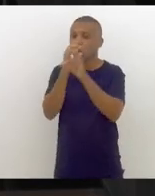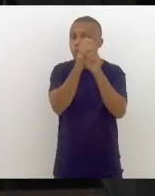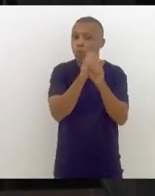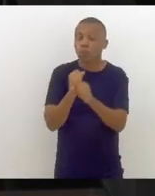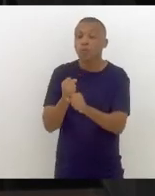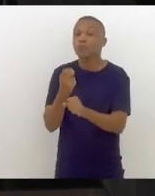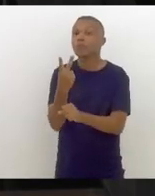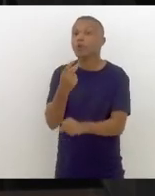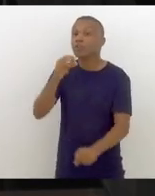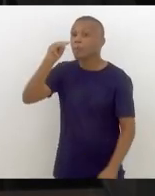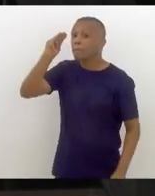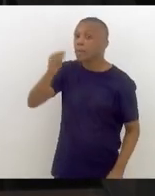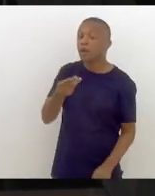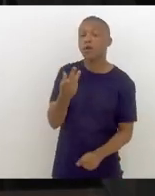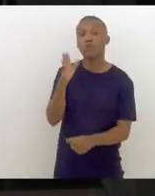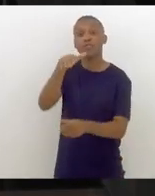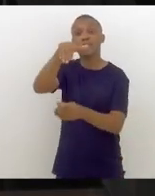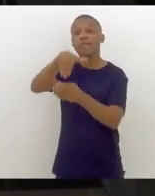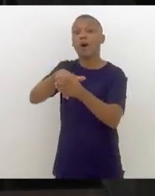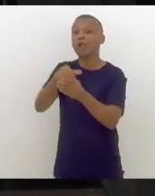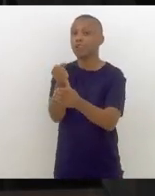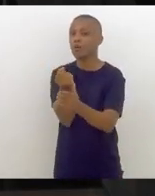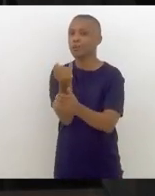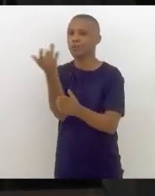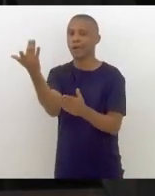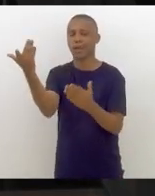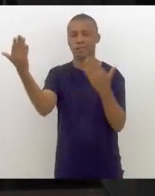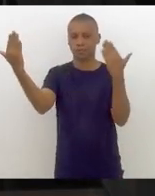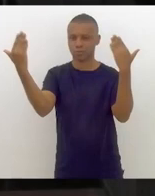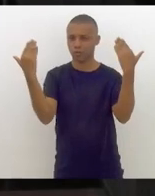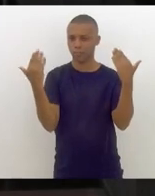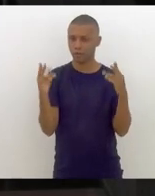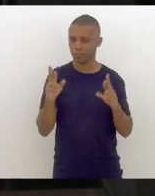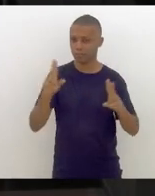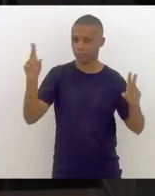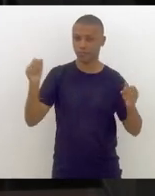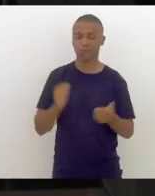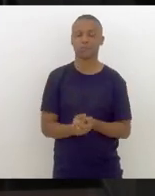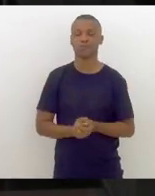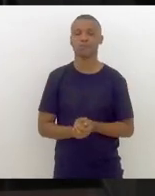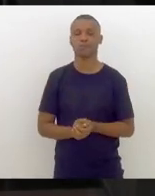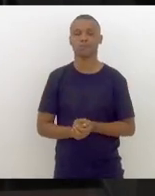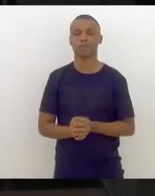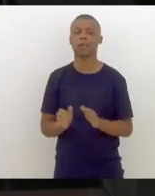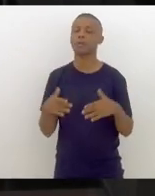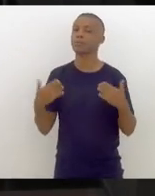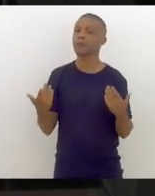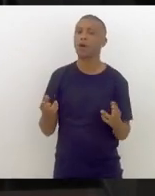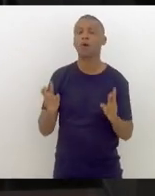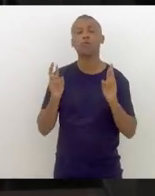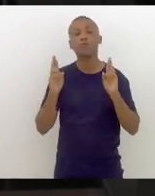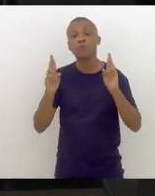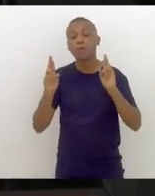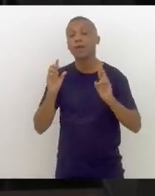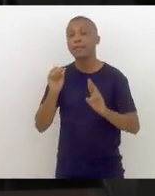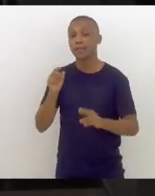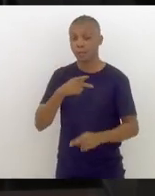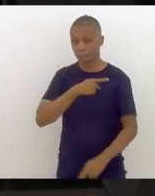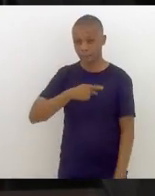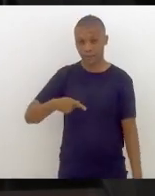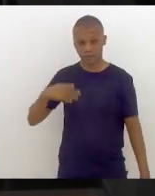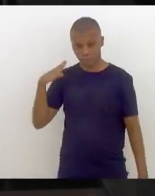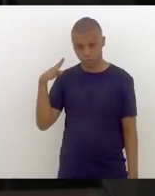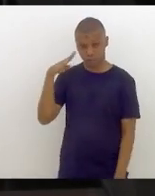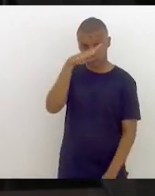de diferença Então o que se espera é que o Presidente da República faço um pronunciamento